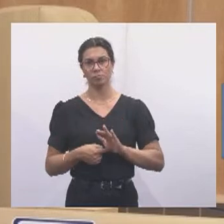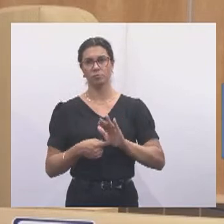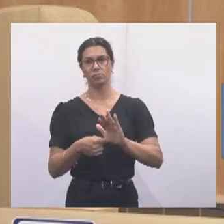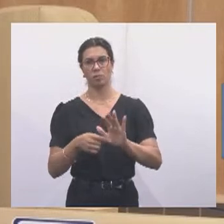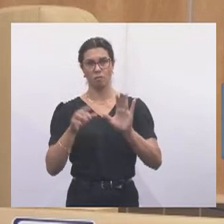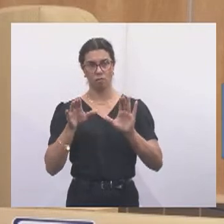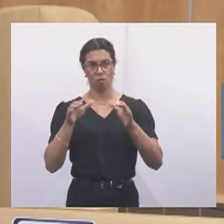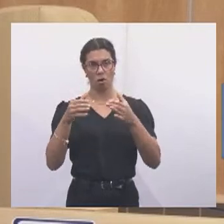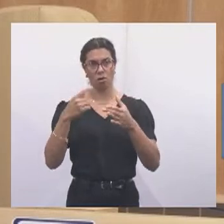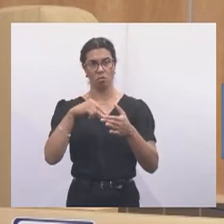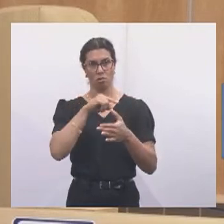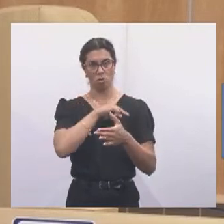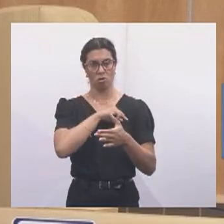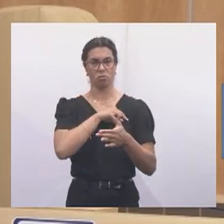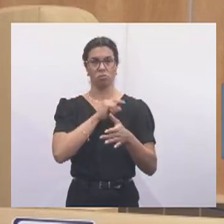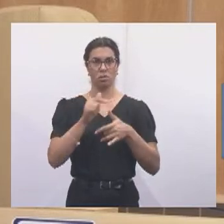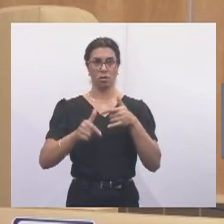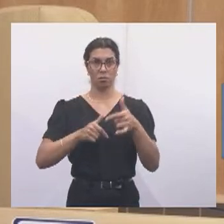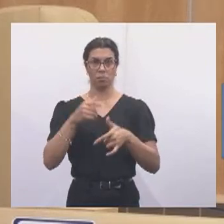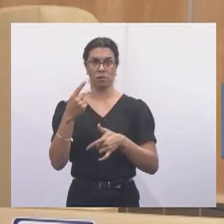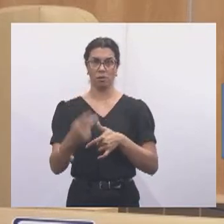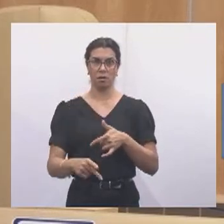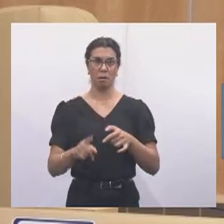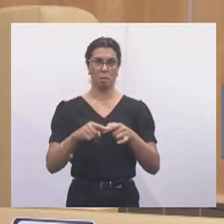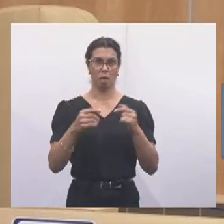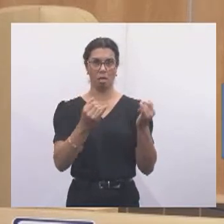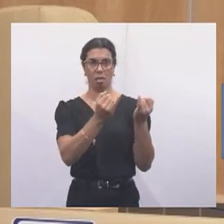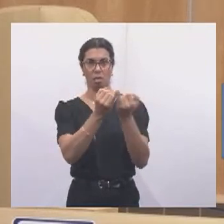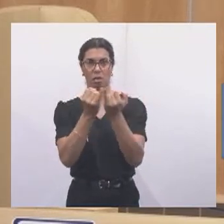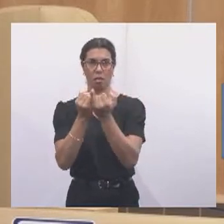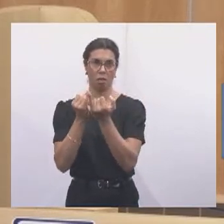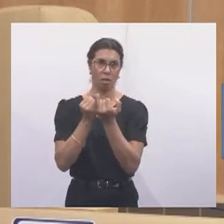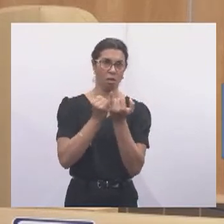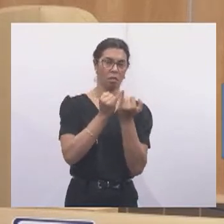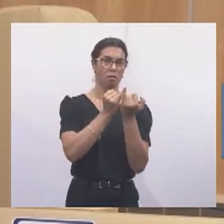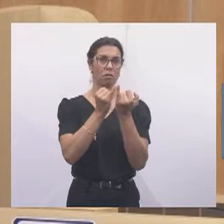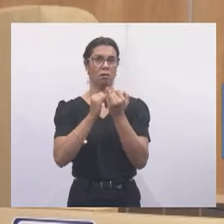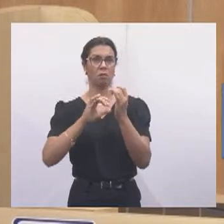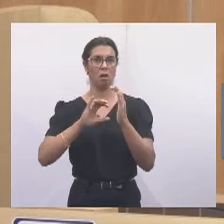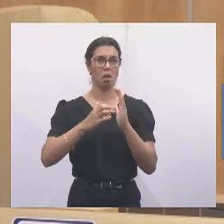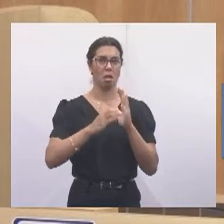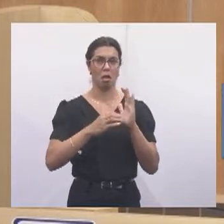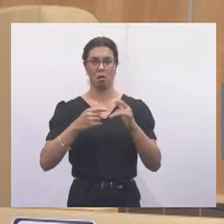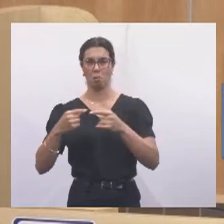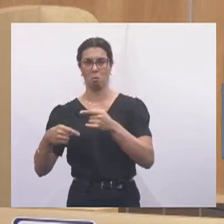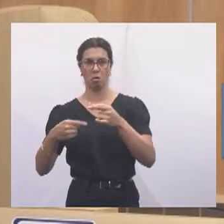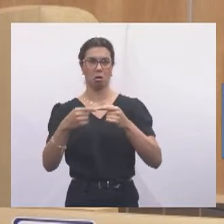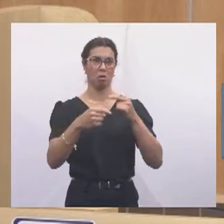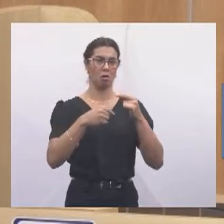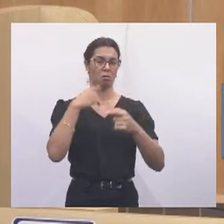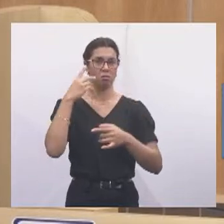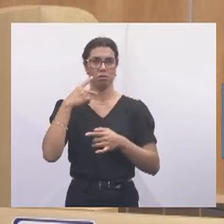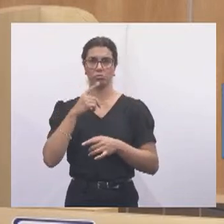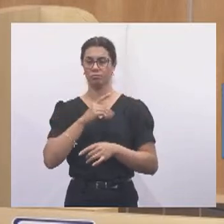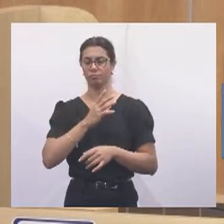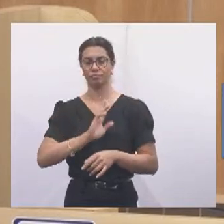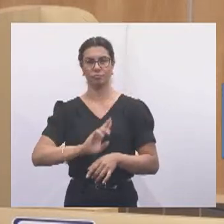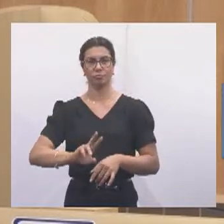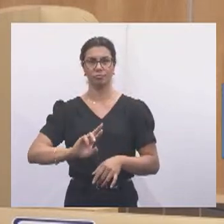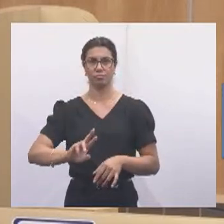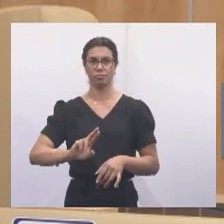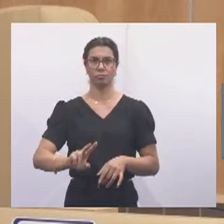nosso trabalho aqui, não em picuinhas de vereador, de partido, de politicagem e tal. Não faz parte do meu